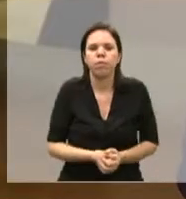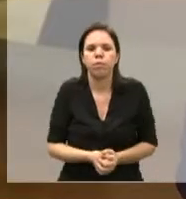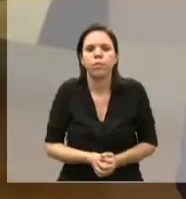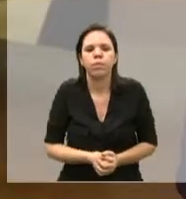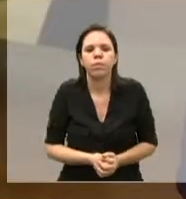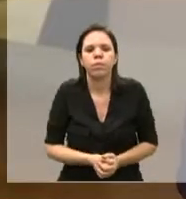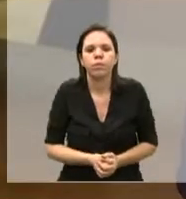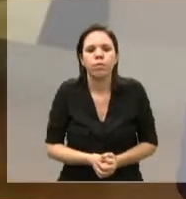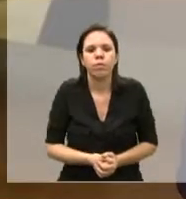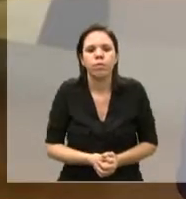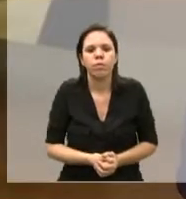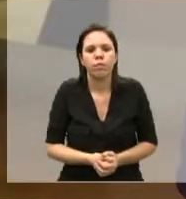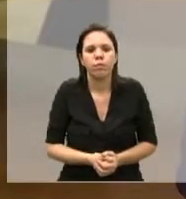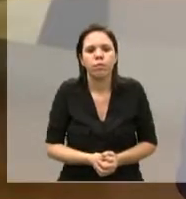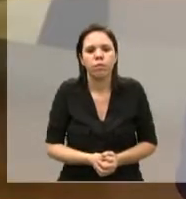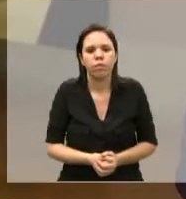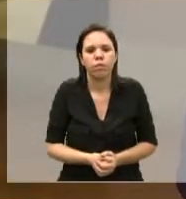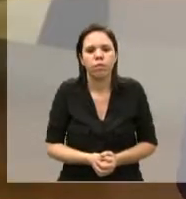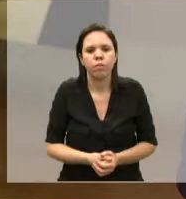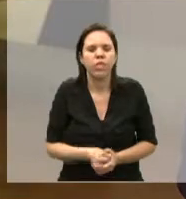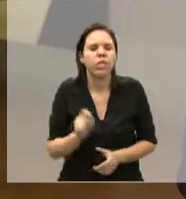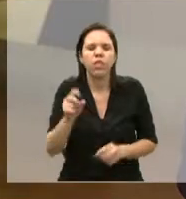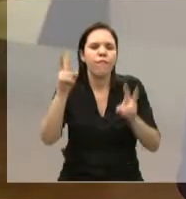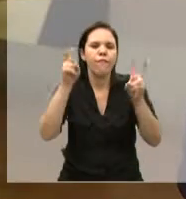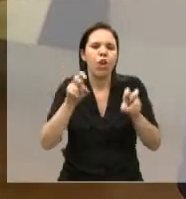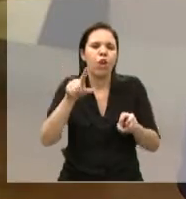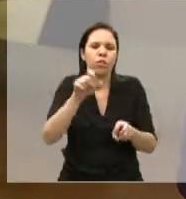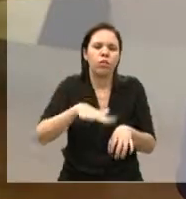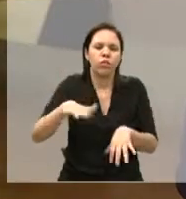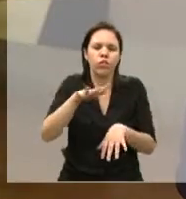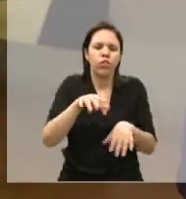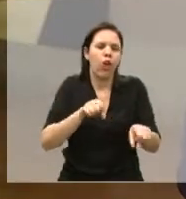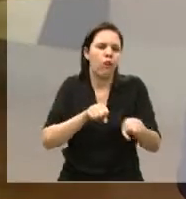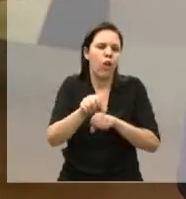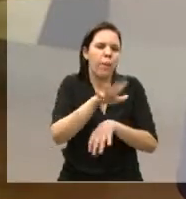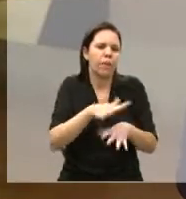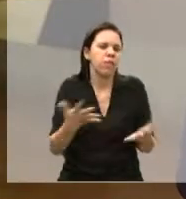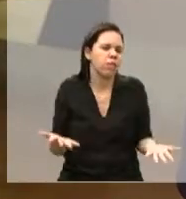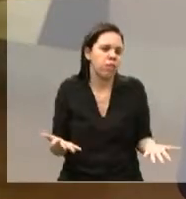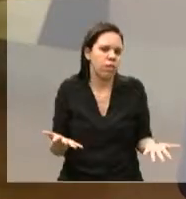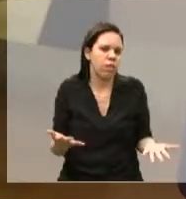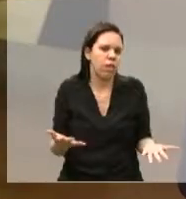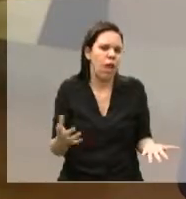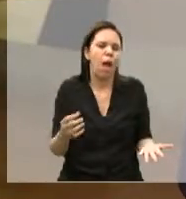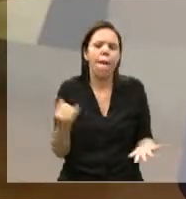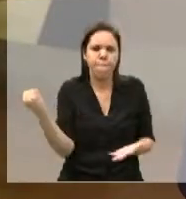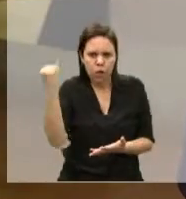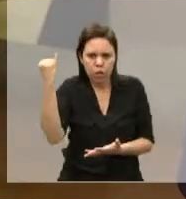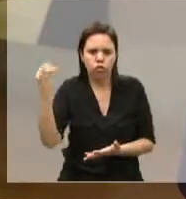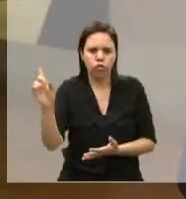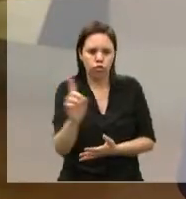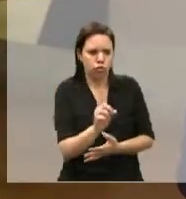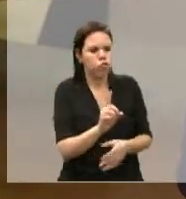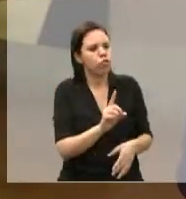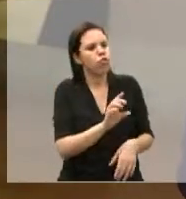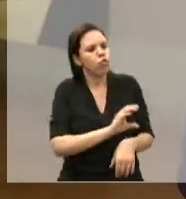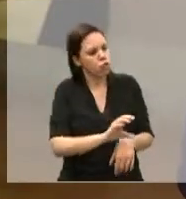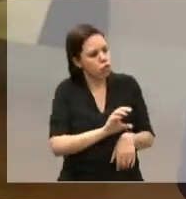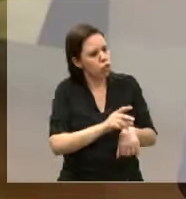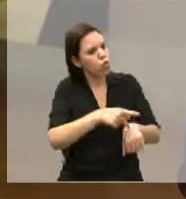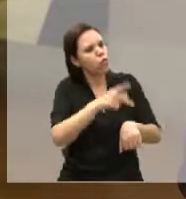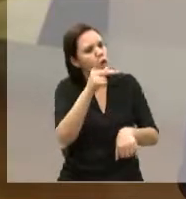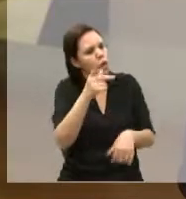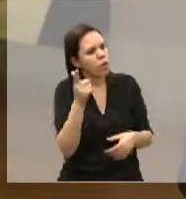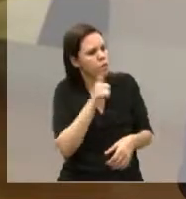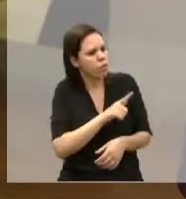E você falou dessa questão, né, de formação geral, então é interessante também que ele chegue até um curso de pós-graduação